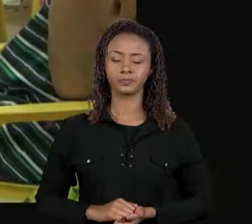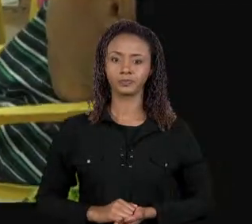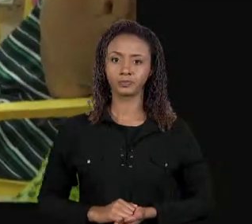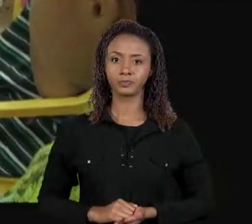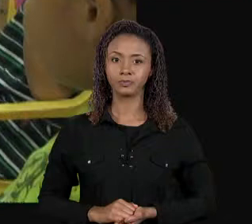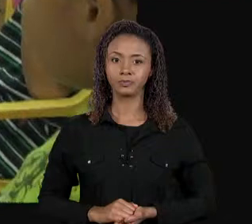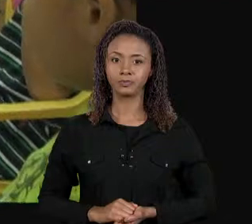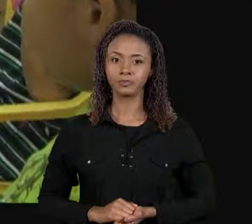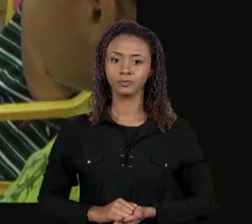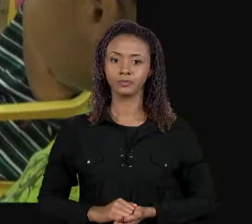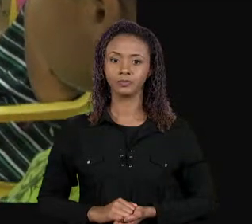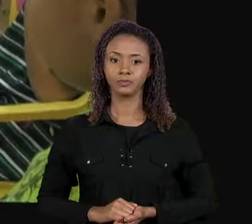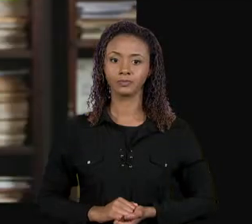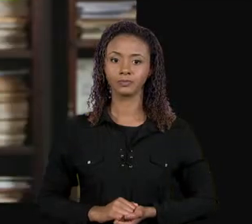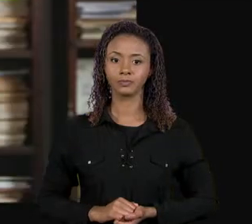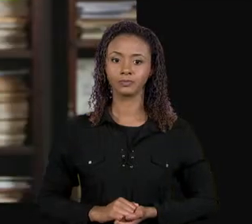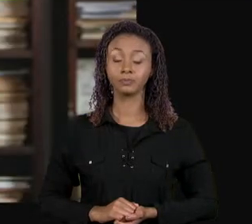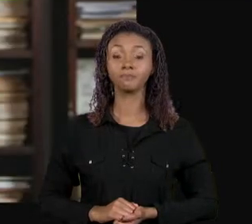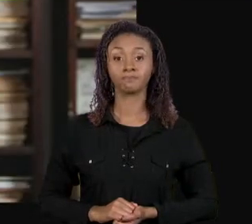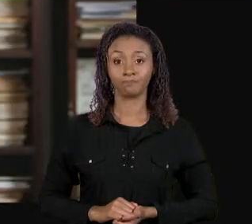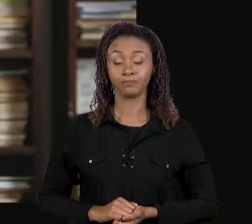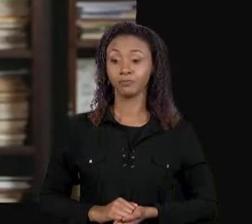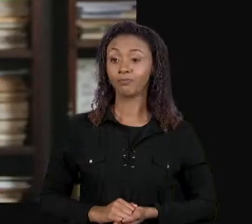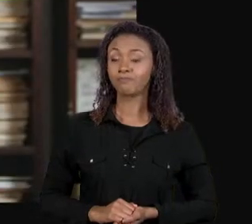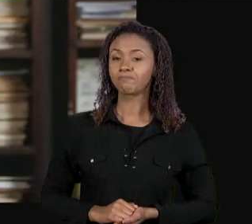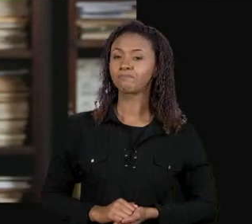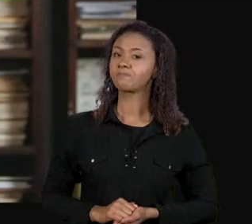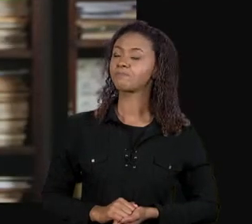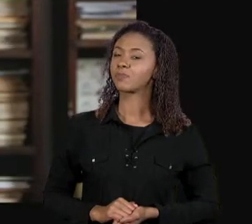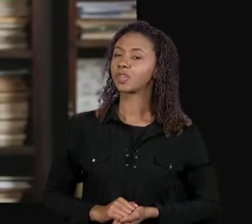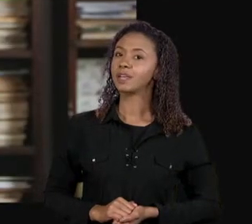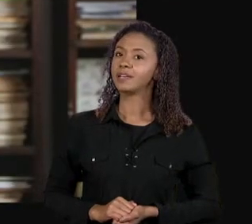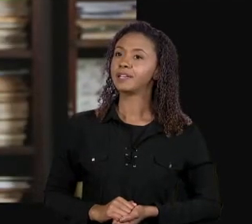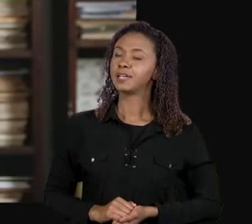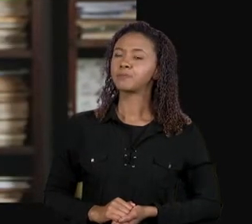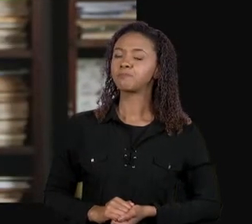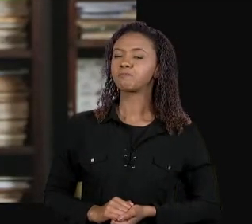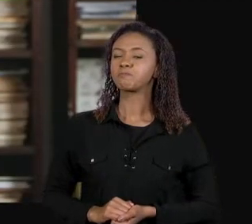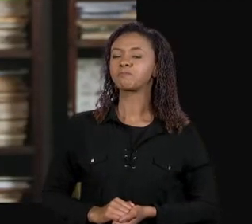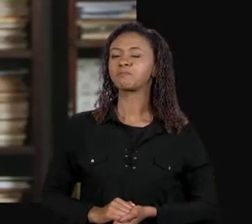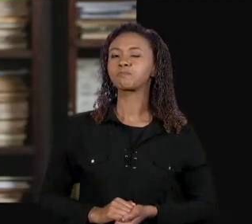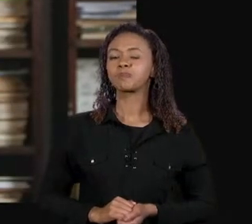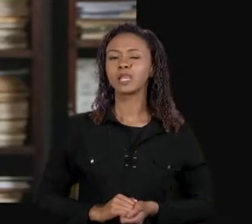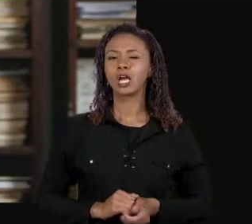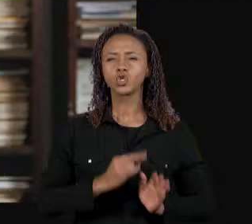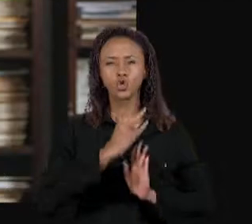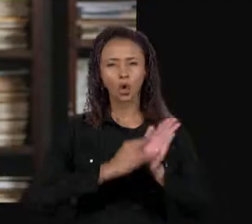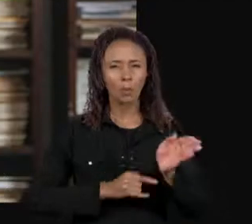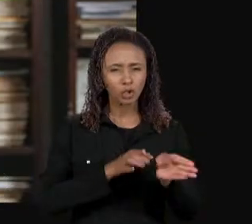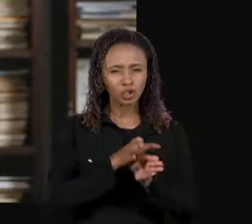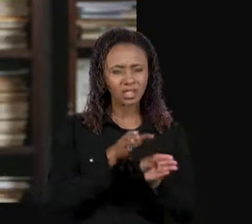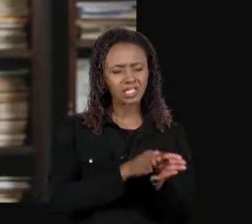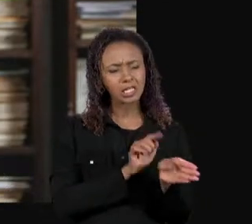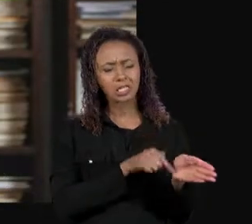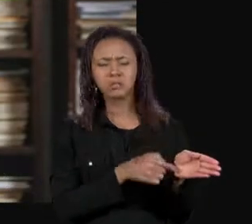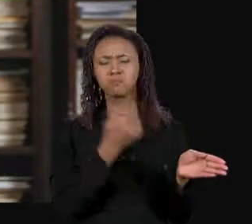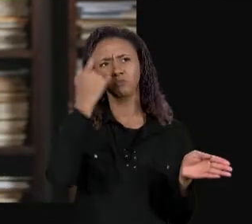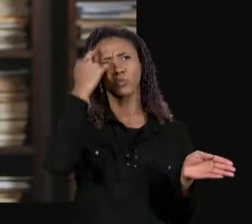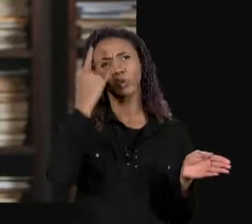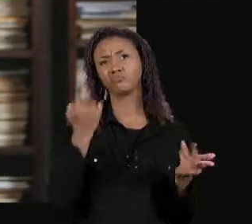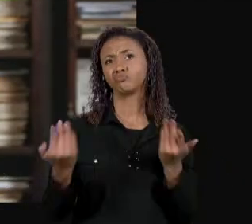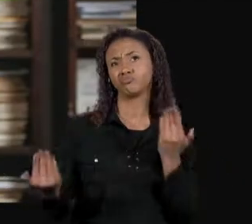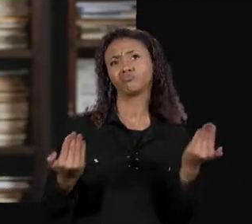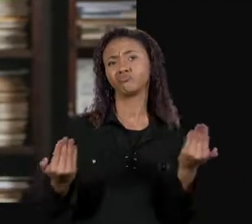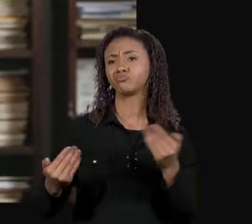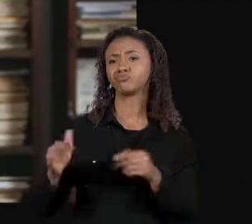assim? Eu vejo a construção das diretrizes muito como a construção de qualquer lei,